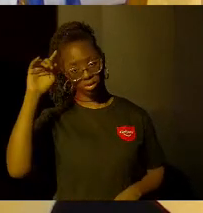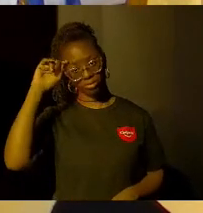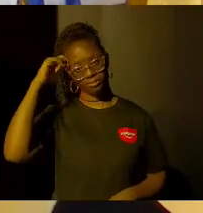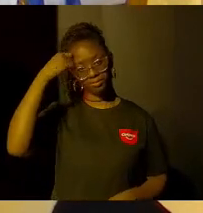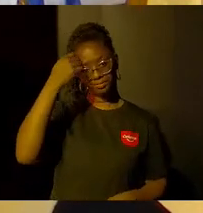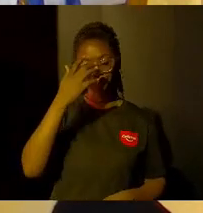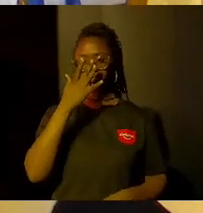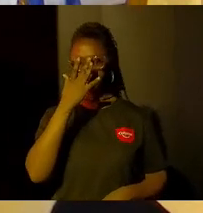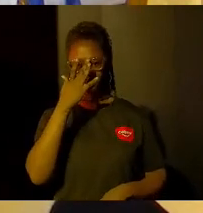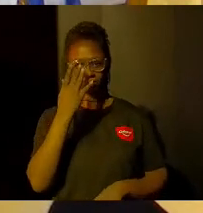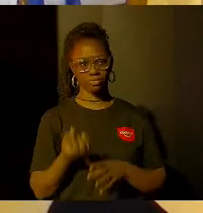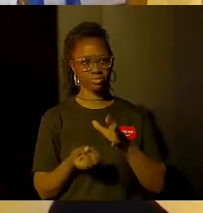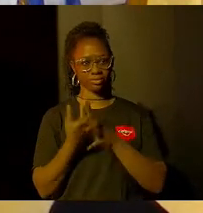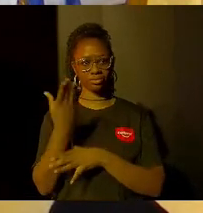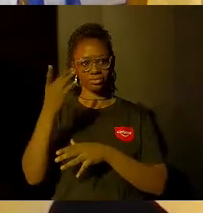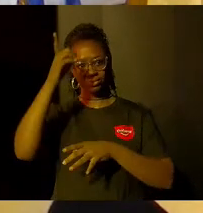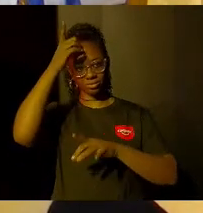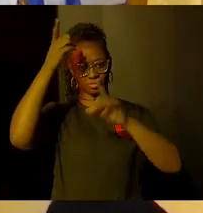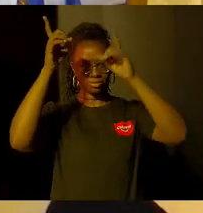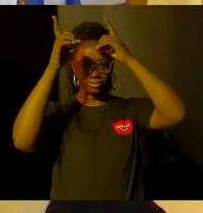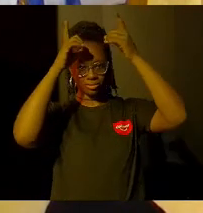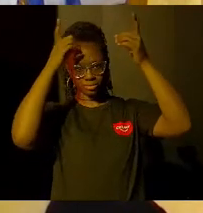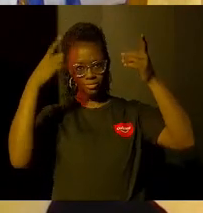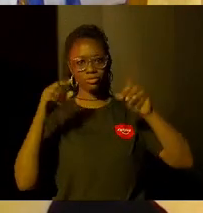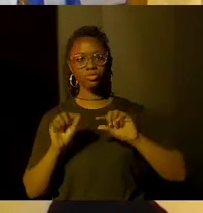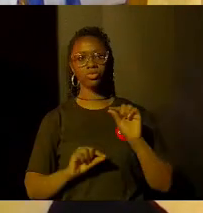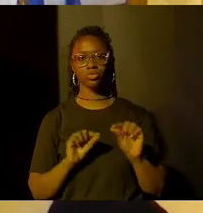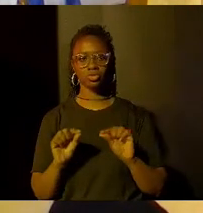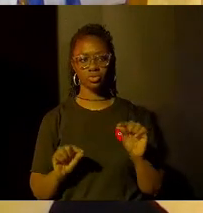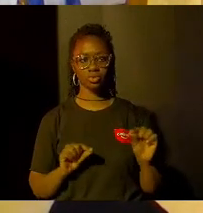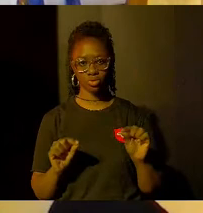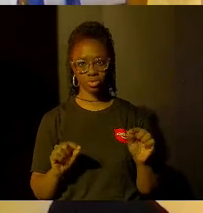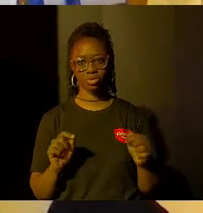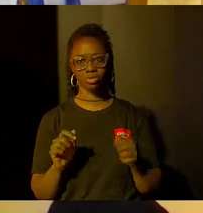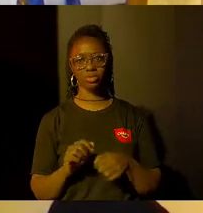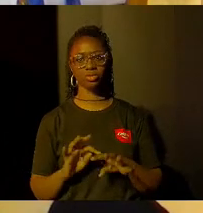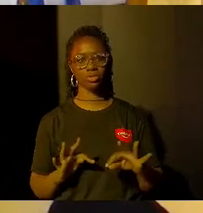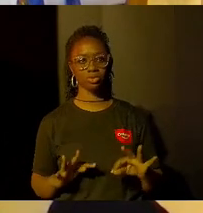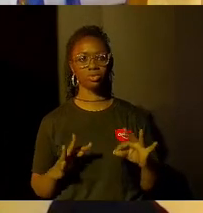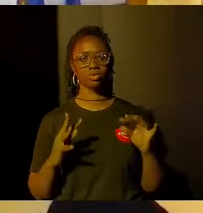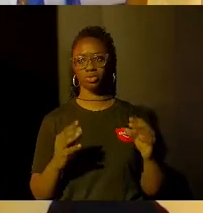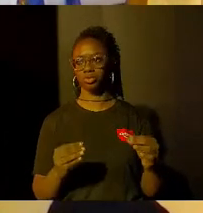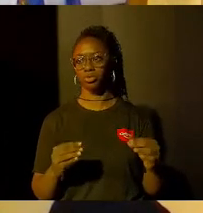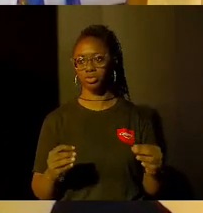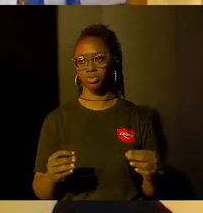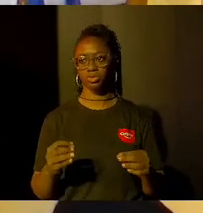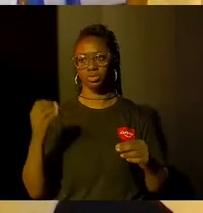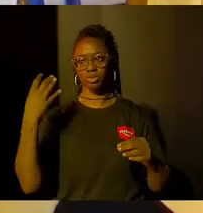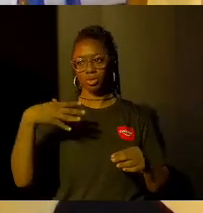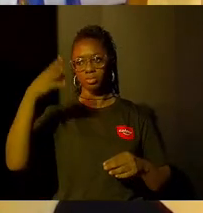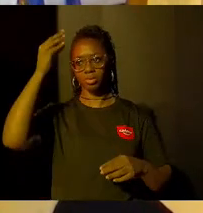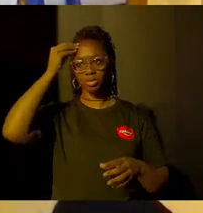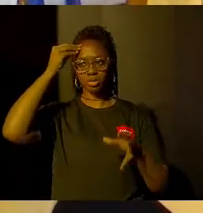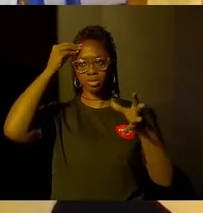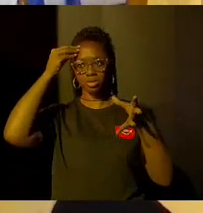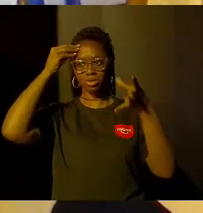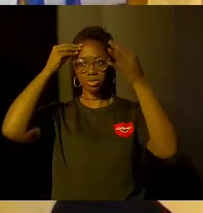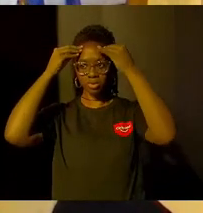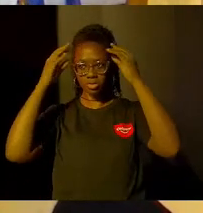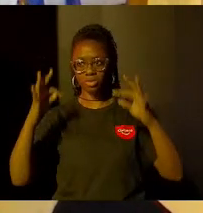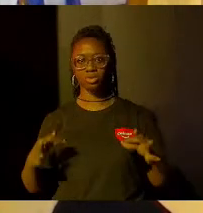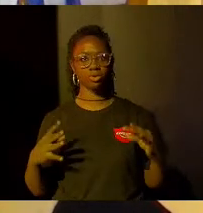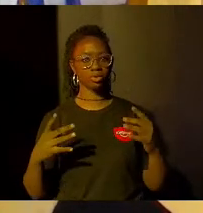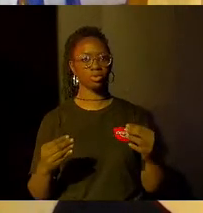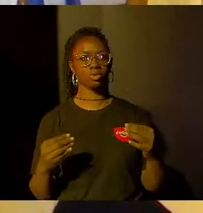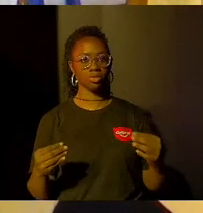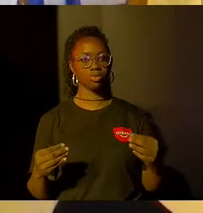que estão criando que é considere todo e qualquer segundo seu de aprendizado todo porque